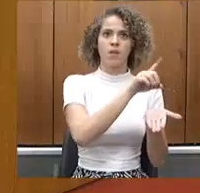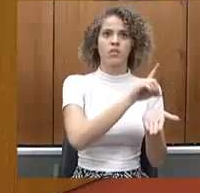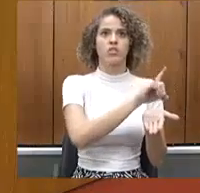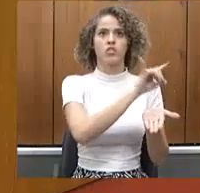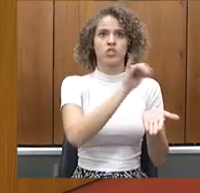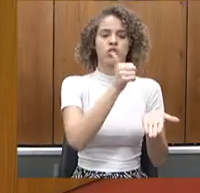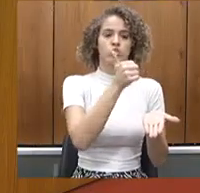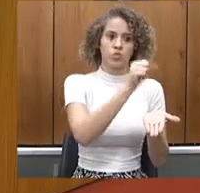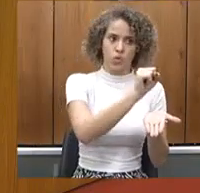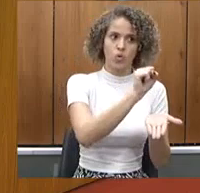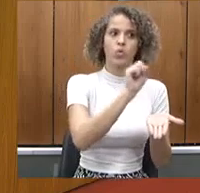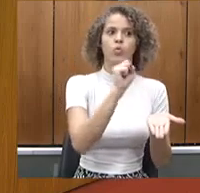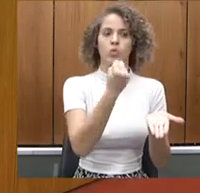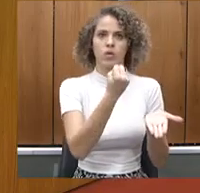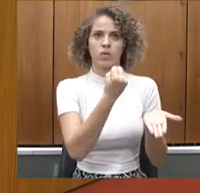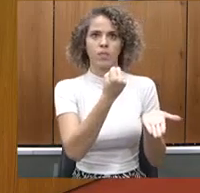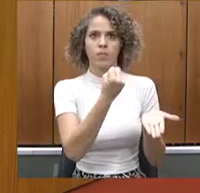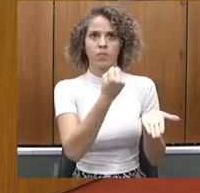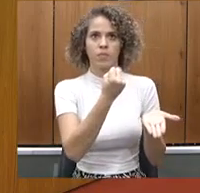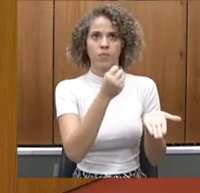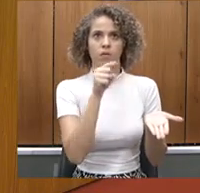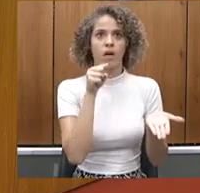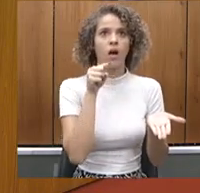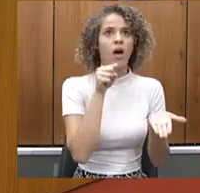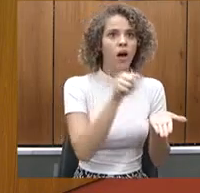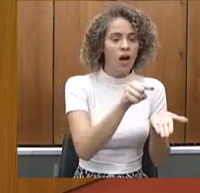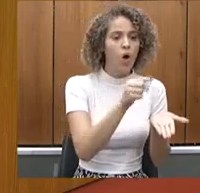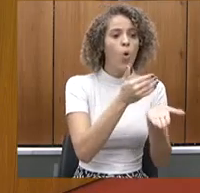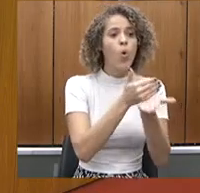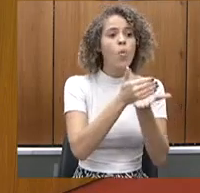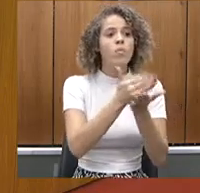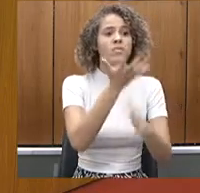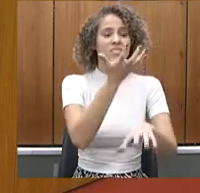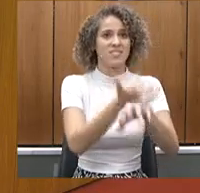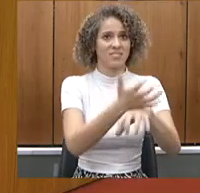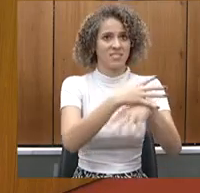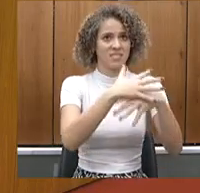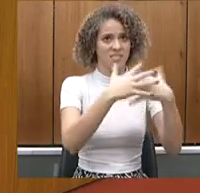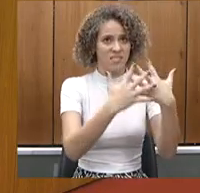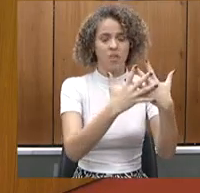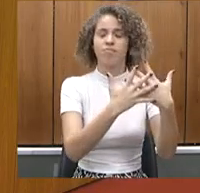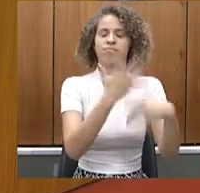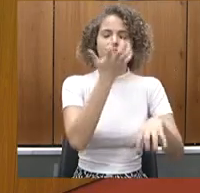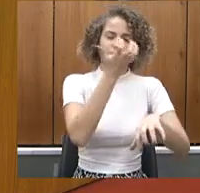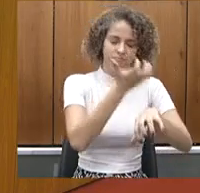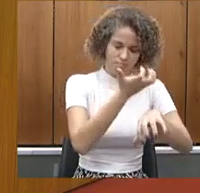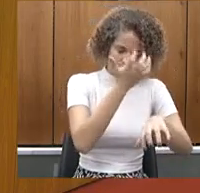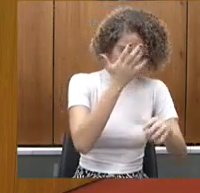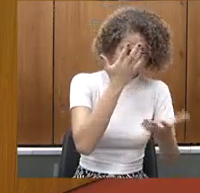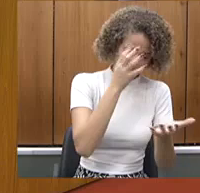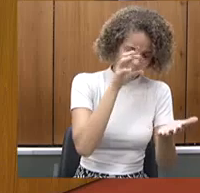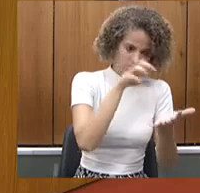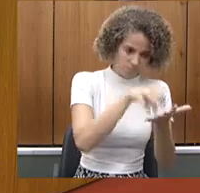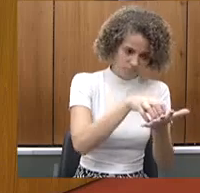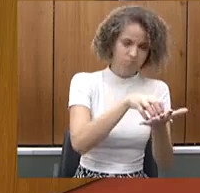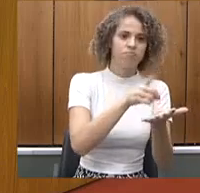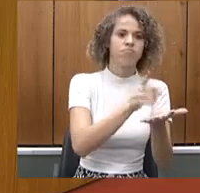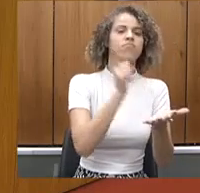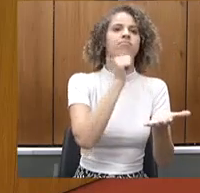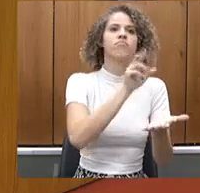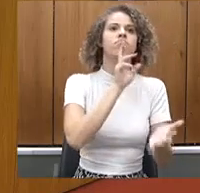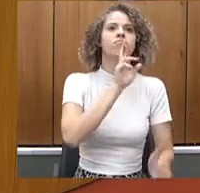18/08 que a razão da matéria os órgãos mais indicados para responder o preto é ser pague a pmg